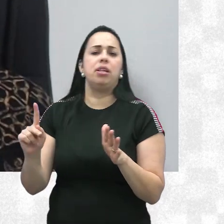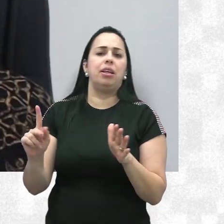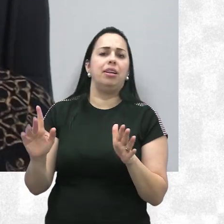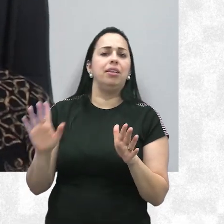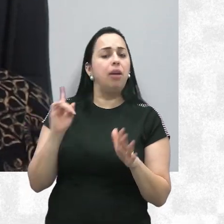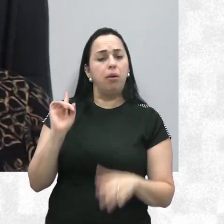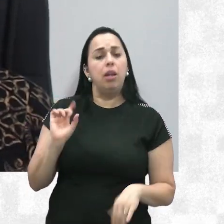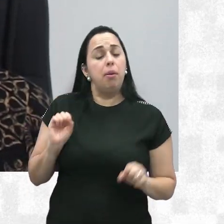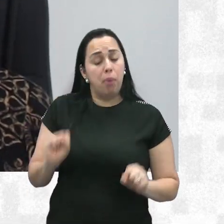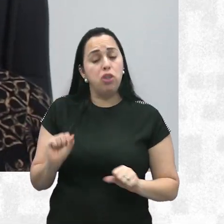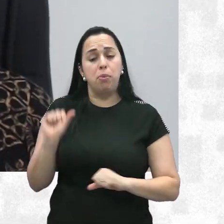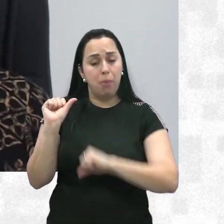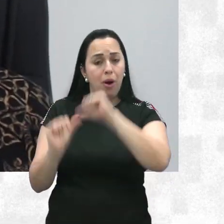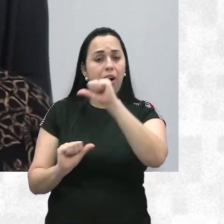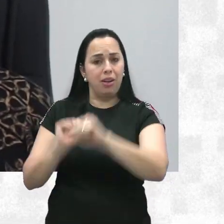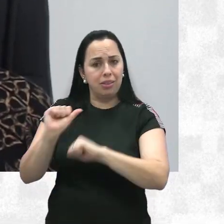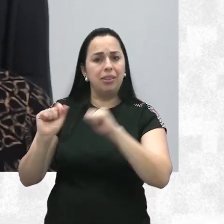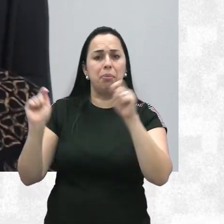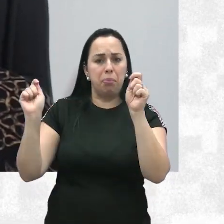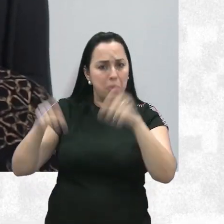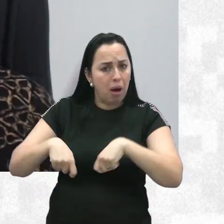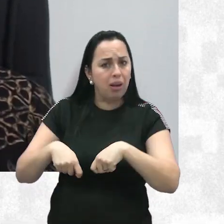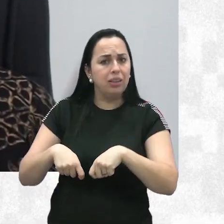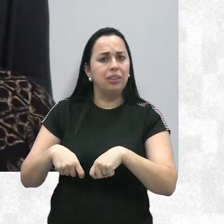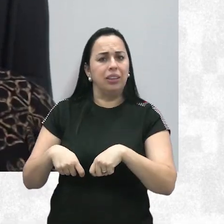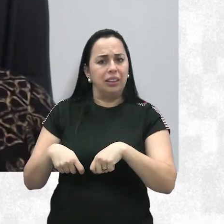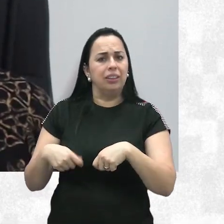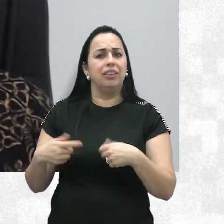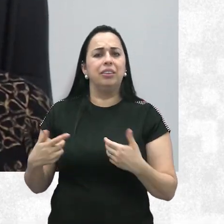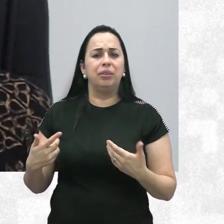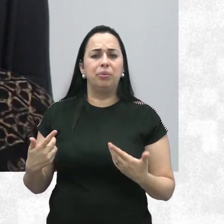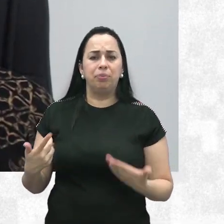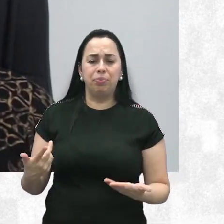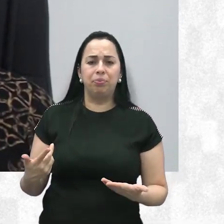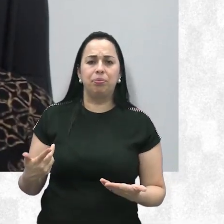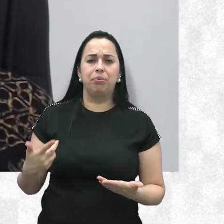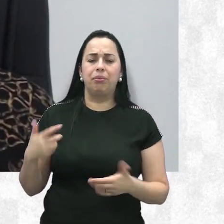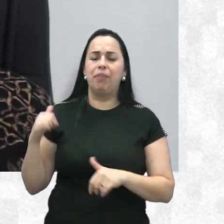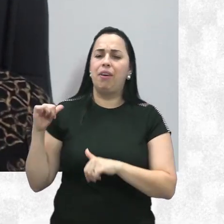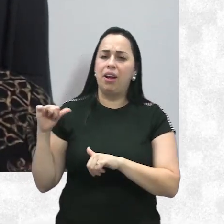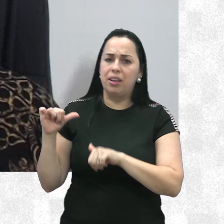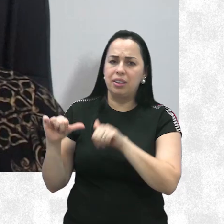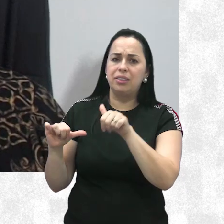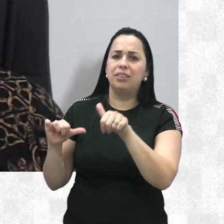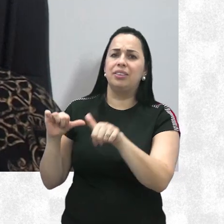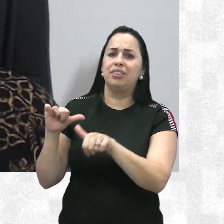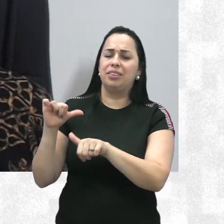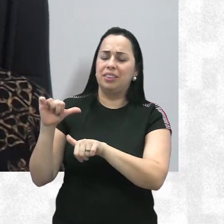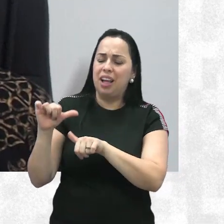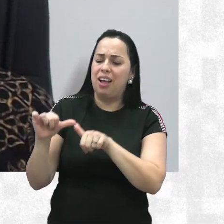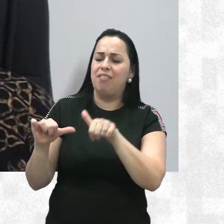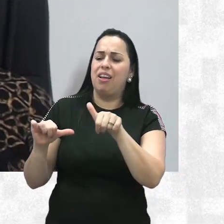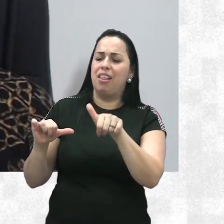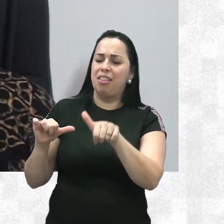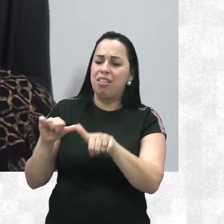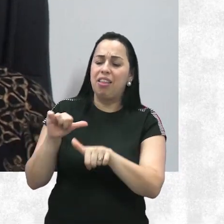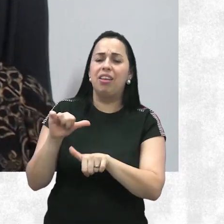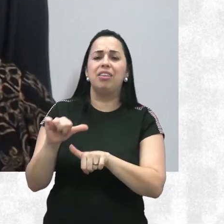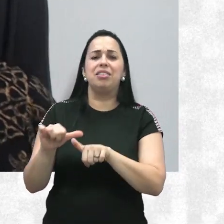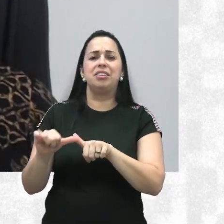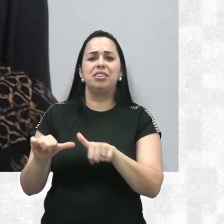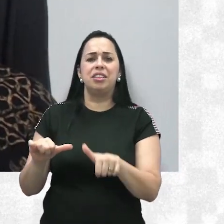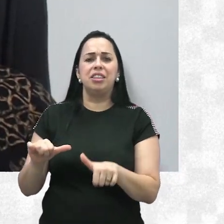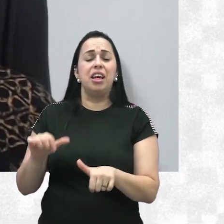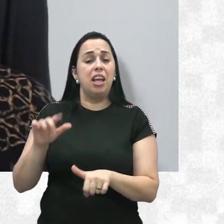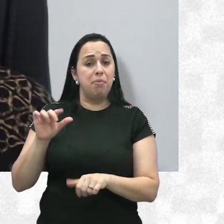uma trajetória proteana, como nós chamamos, que vem do deus Proteus, né? Ele pode